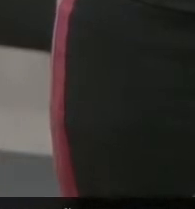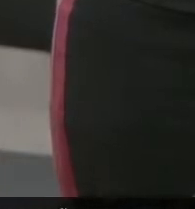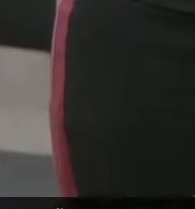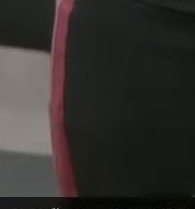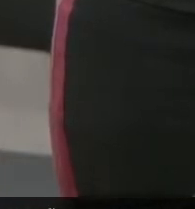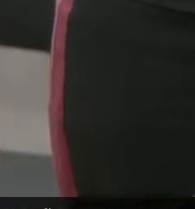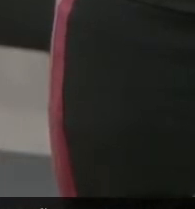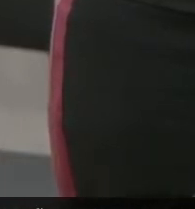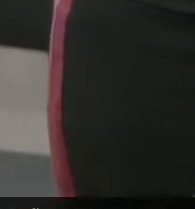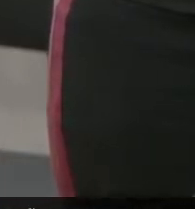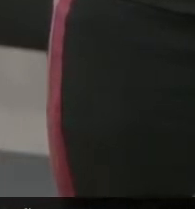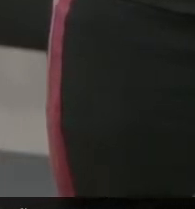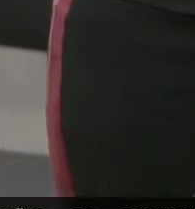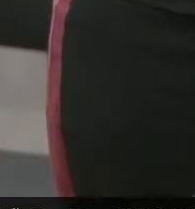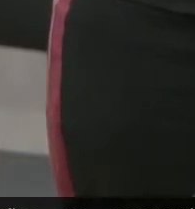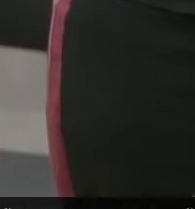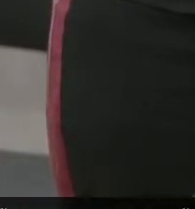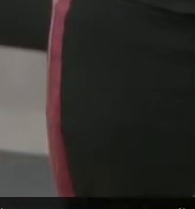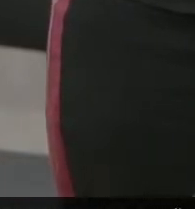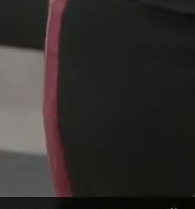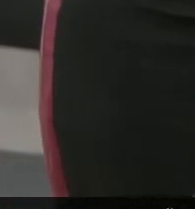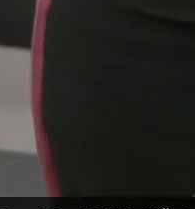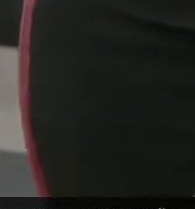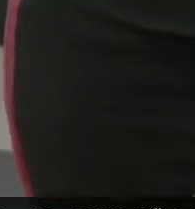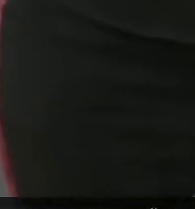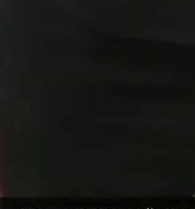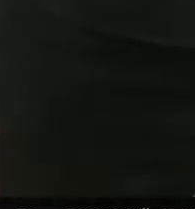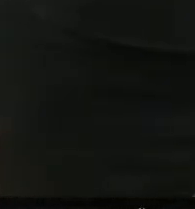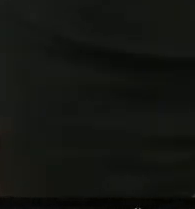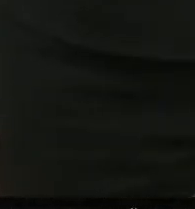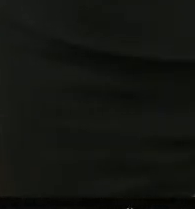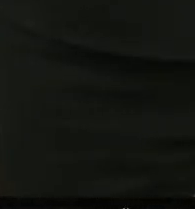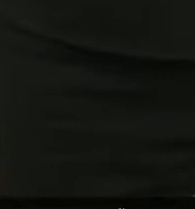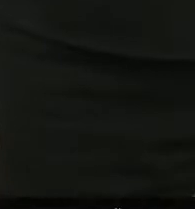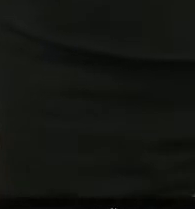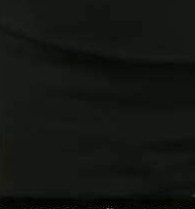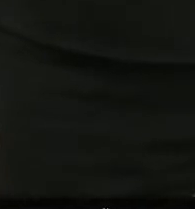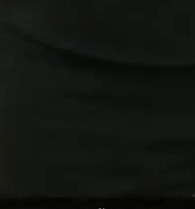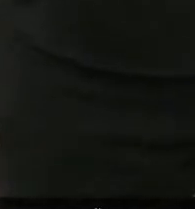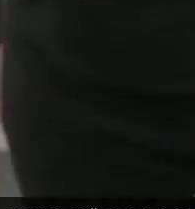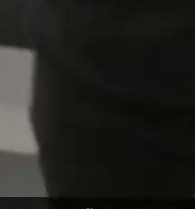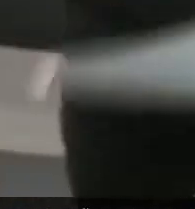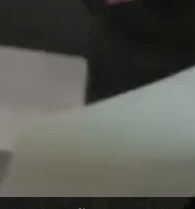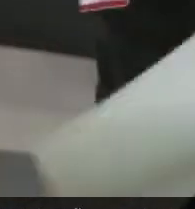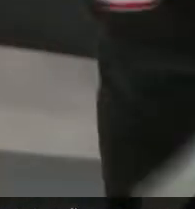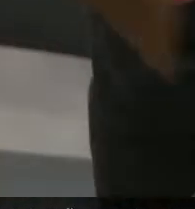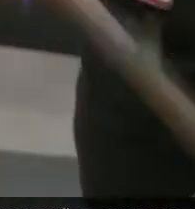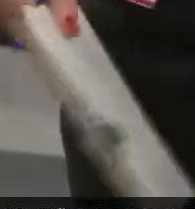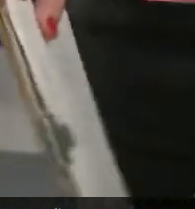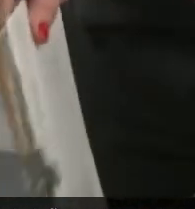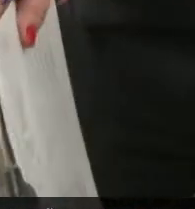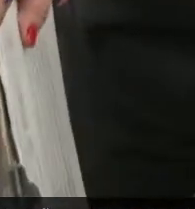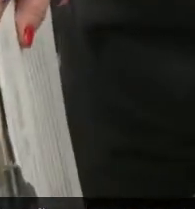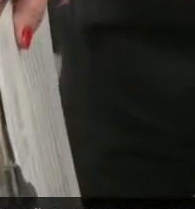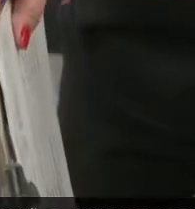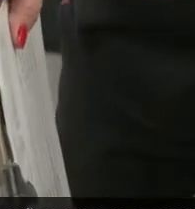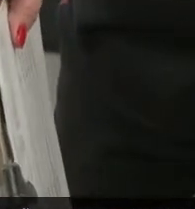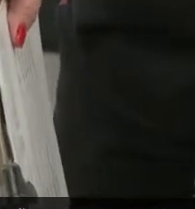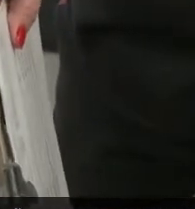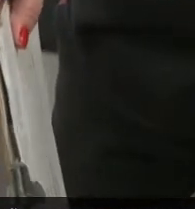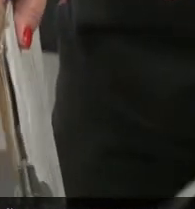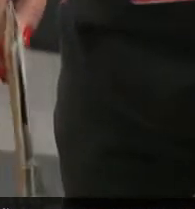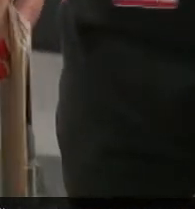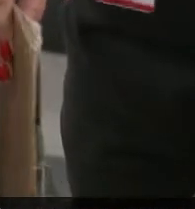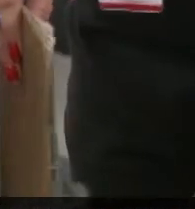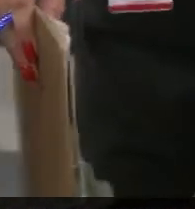do parágrafo primeiro do artigo 132 do regimento interno a